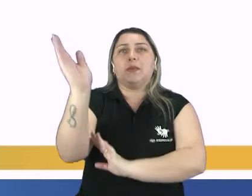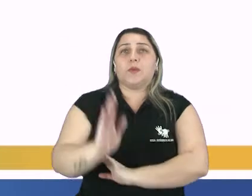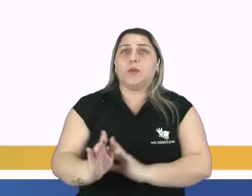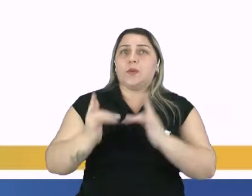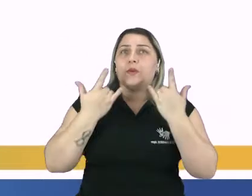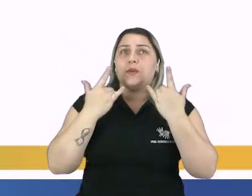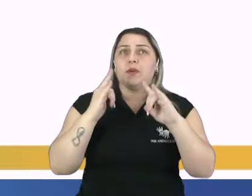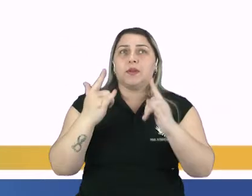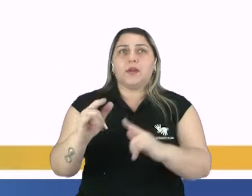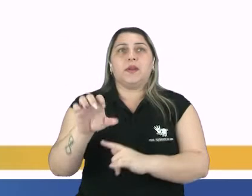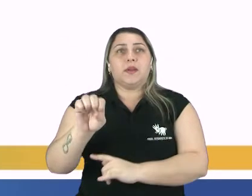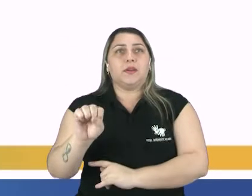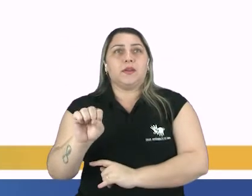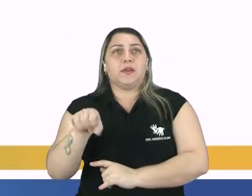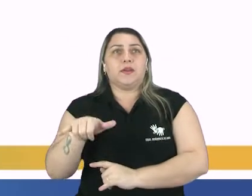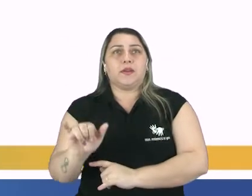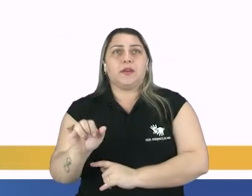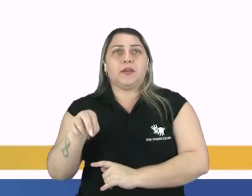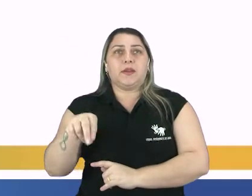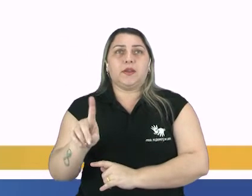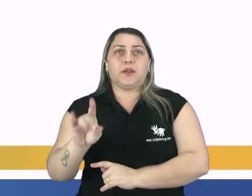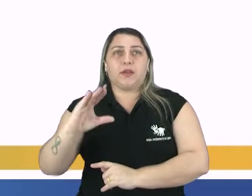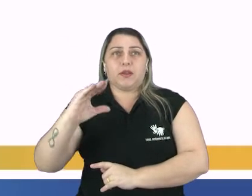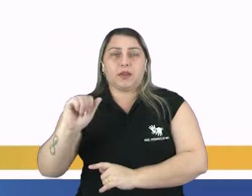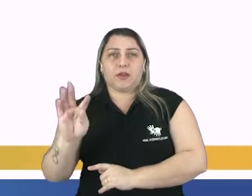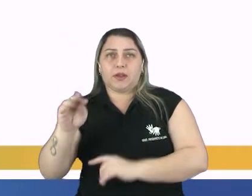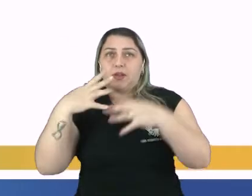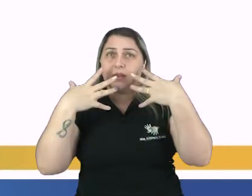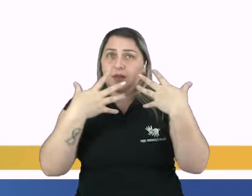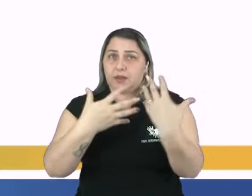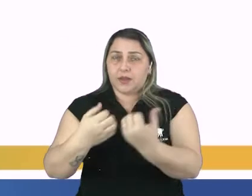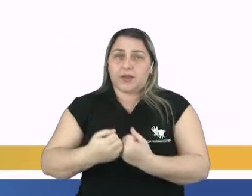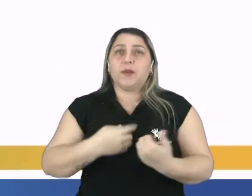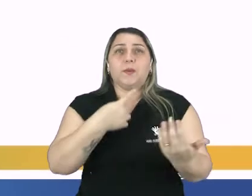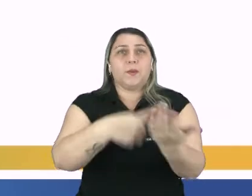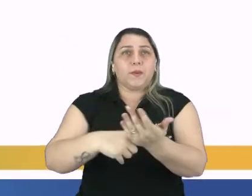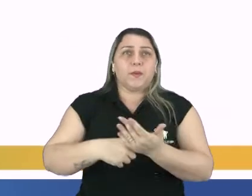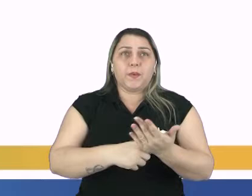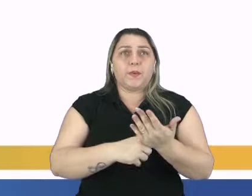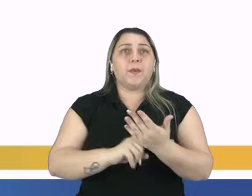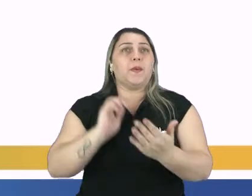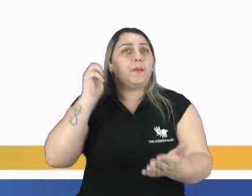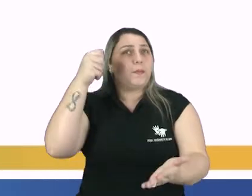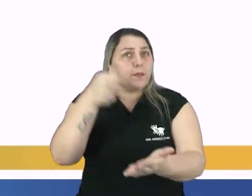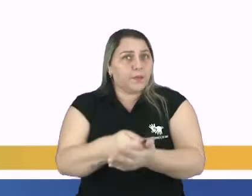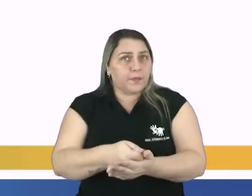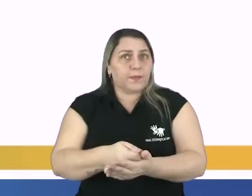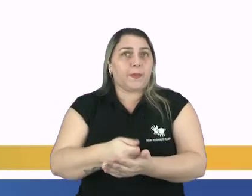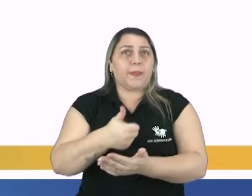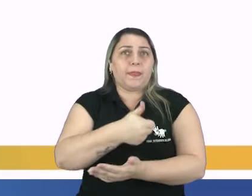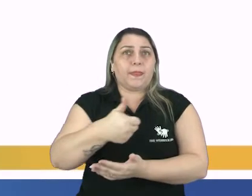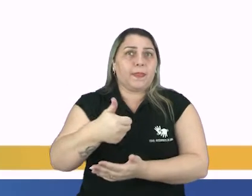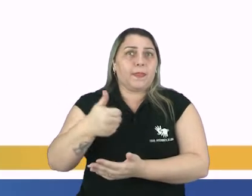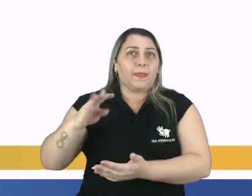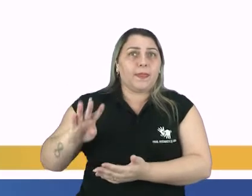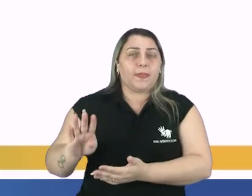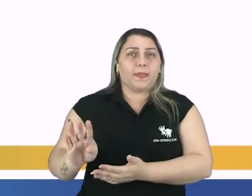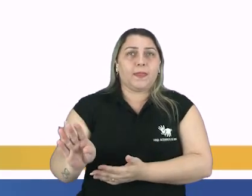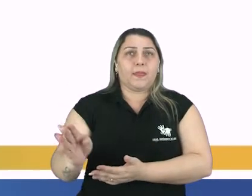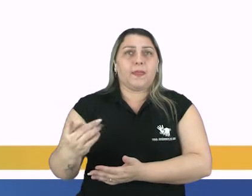brasileiros. O Bolívia Syndicate aceitou a rescisão contratual mediante uma compensação financeira